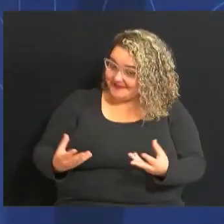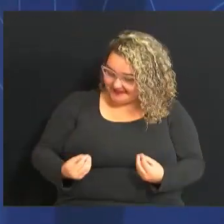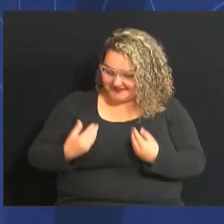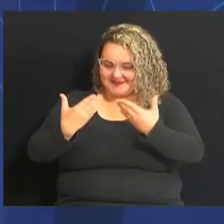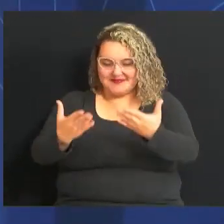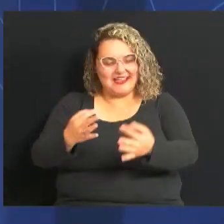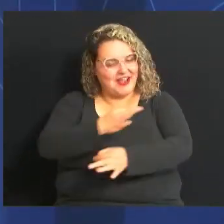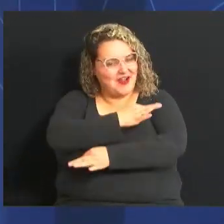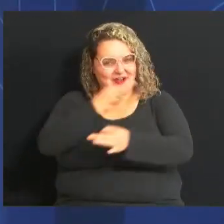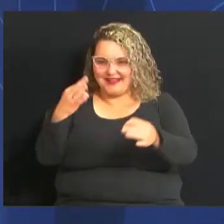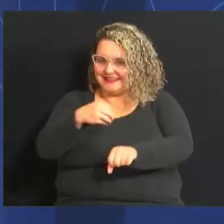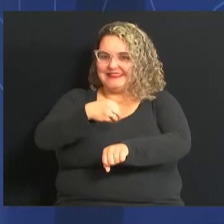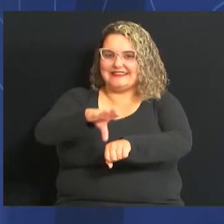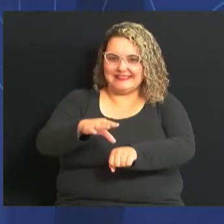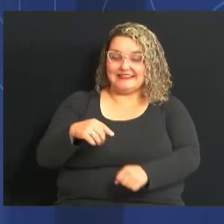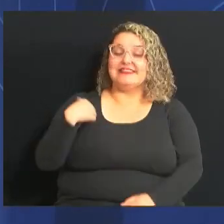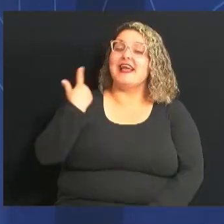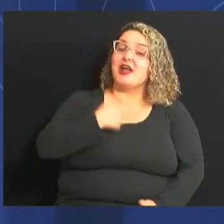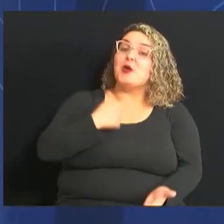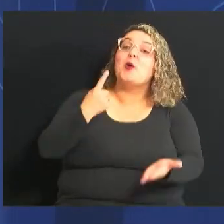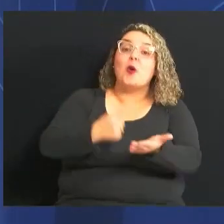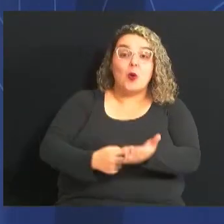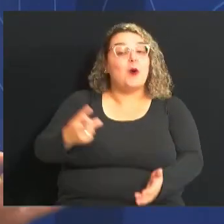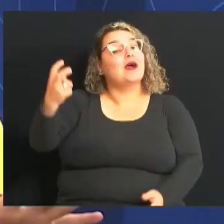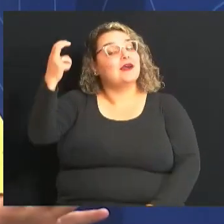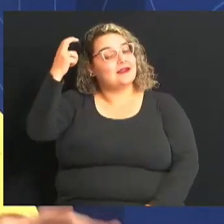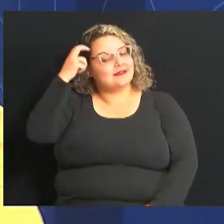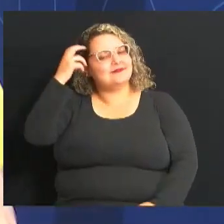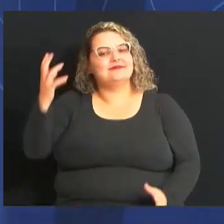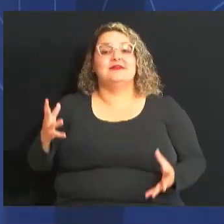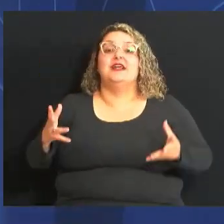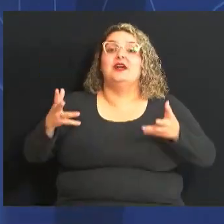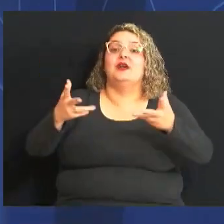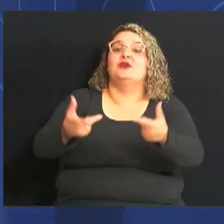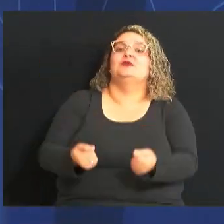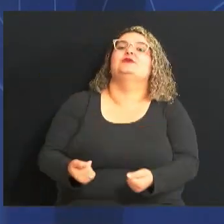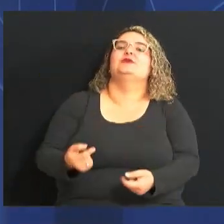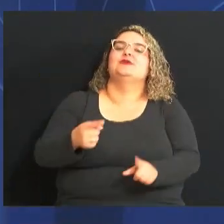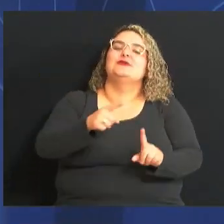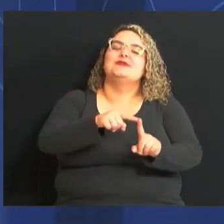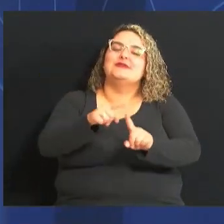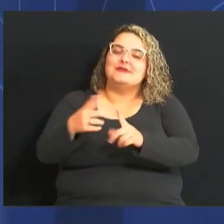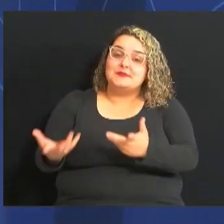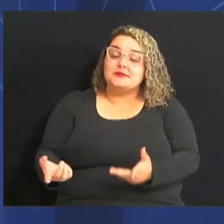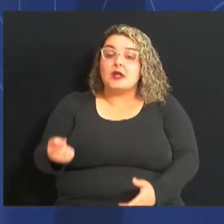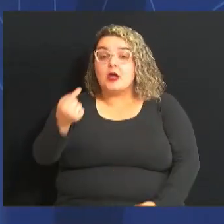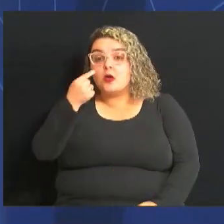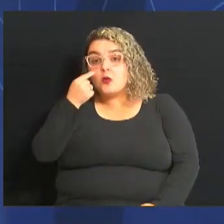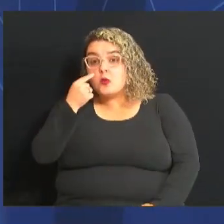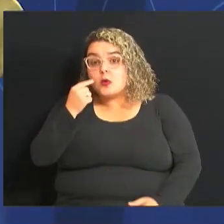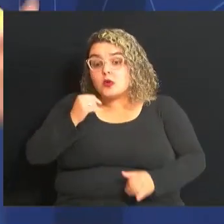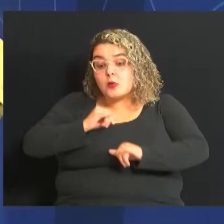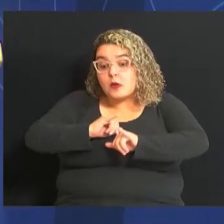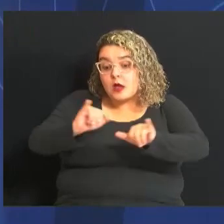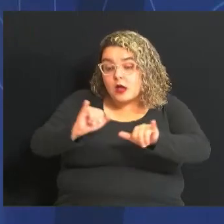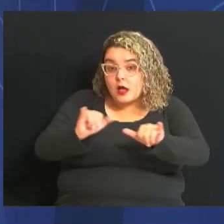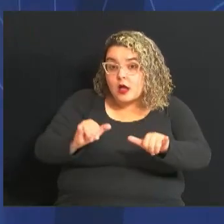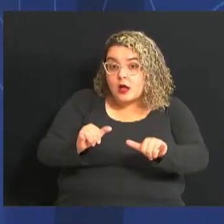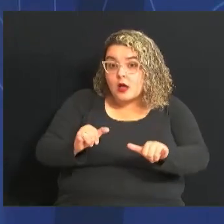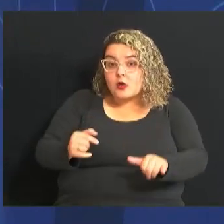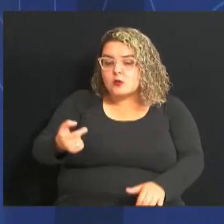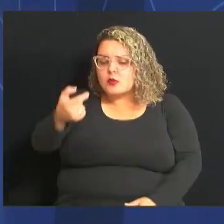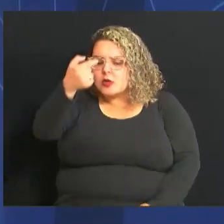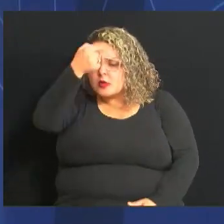ótimas dicas na nossa agenda cultural para todos os gostos. Olha só esse recado agora sobre